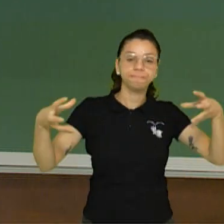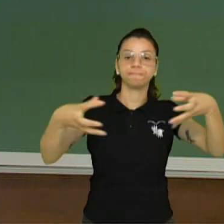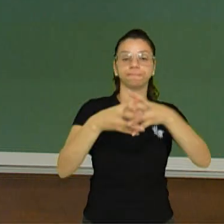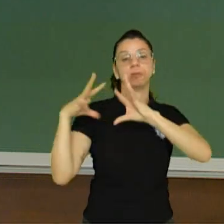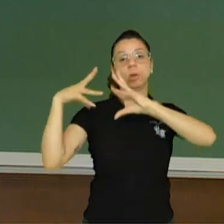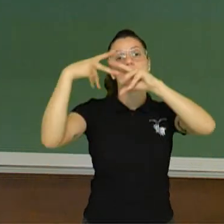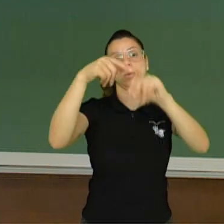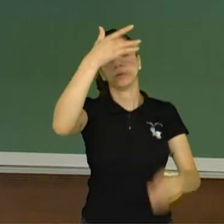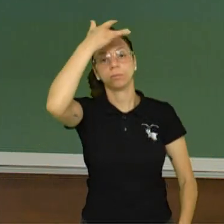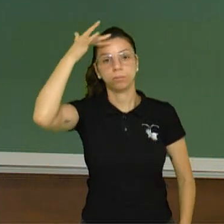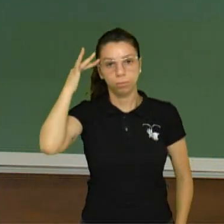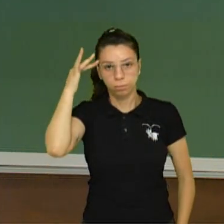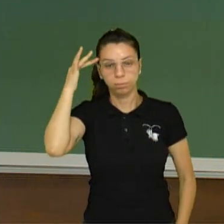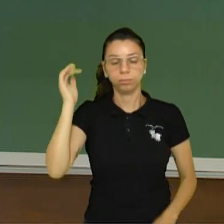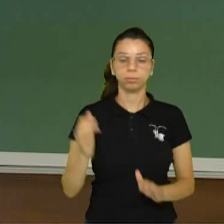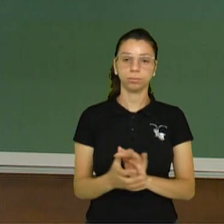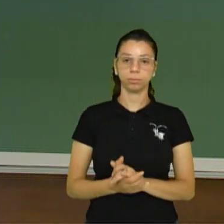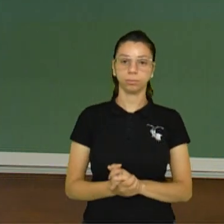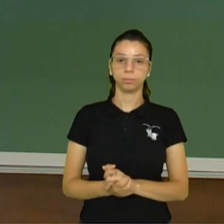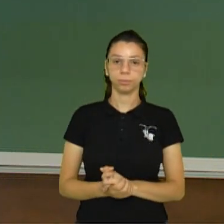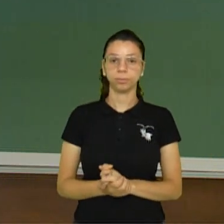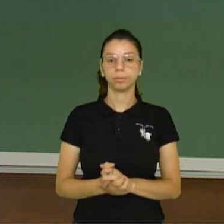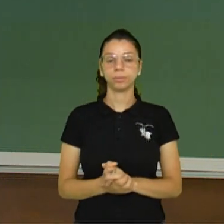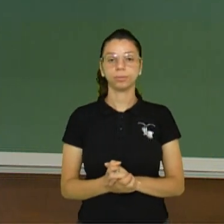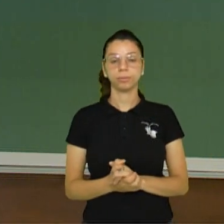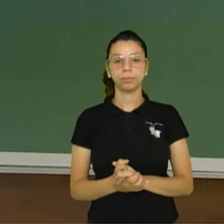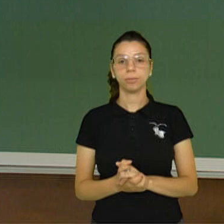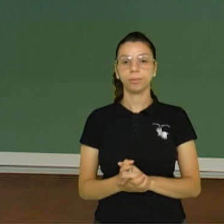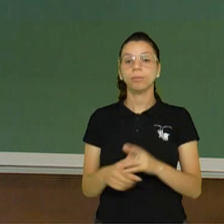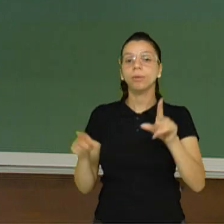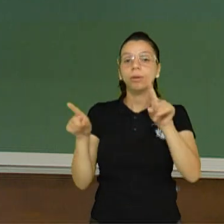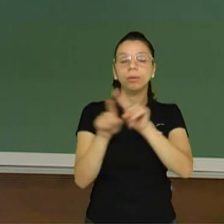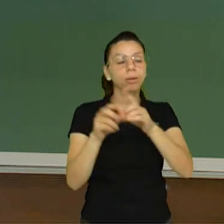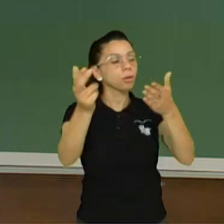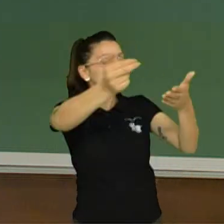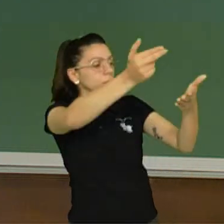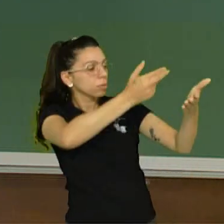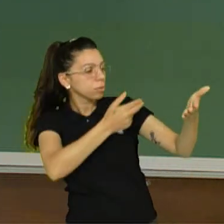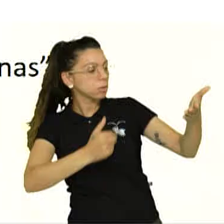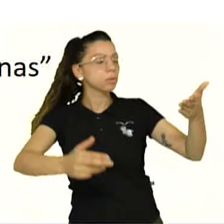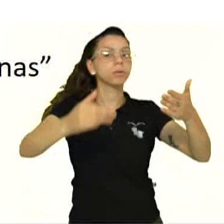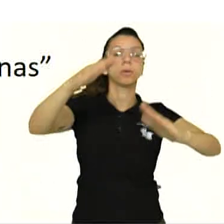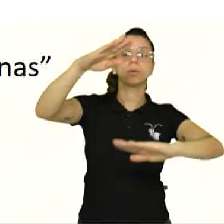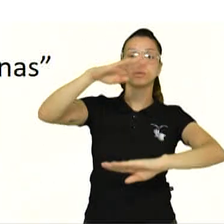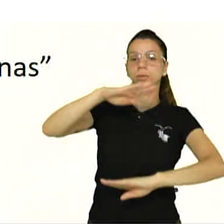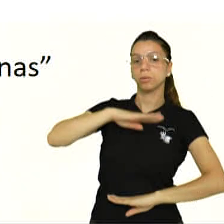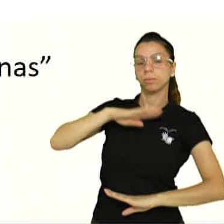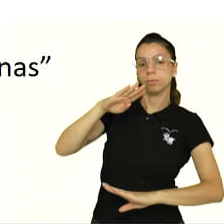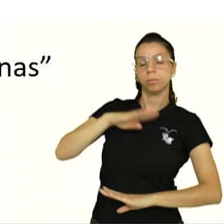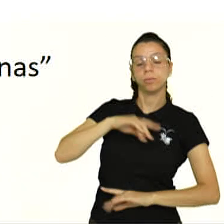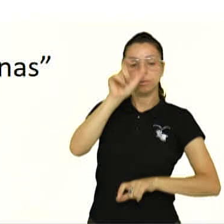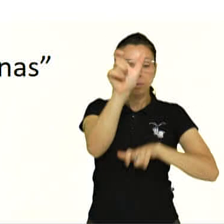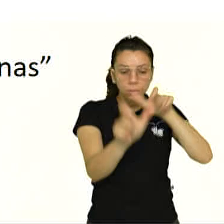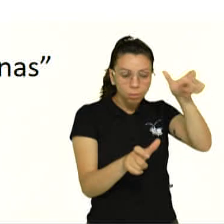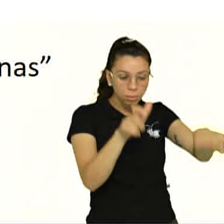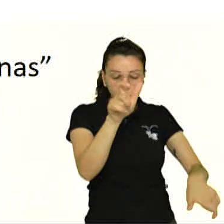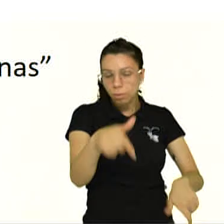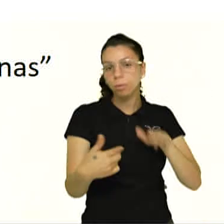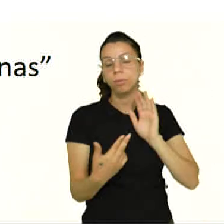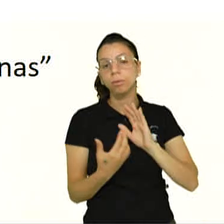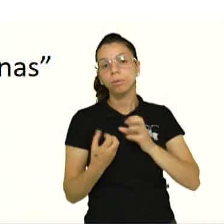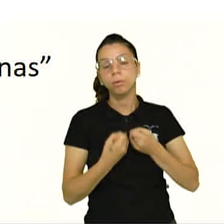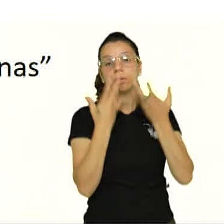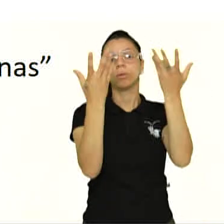todas as pessoas. Né? As figuras, personagens, situações, são expressões de uma série